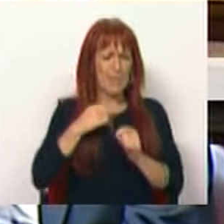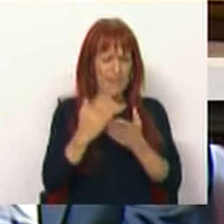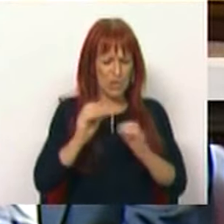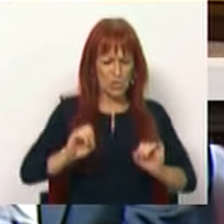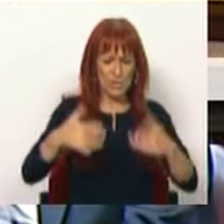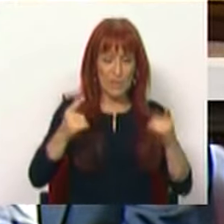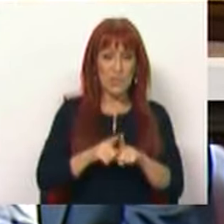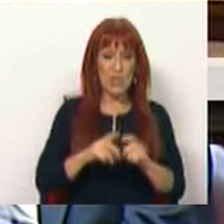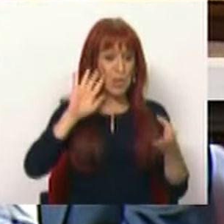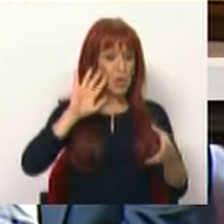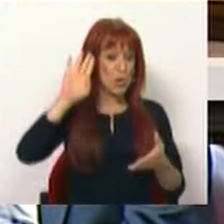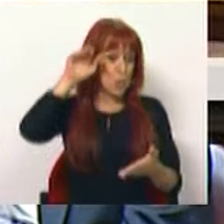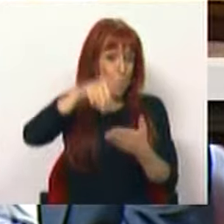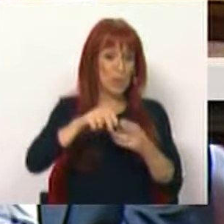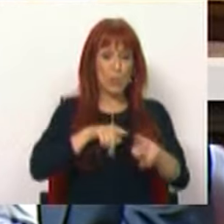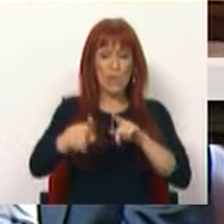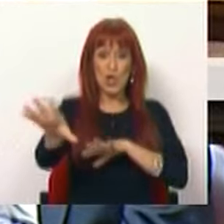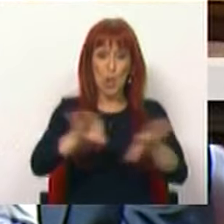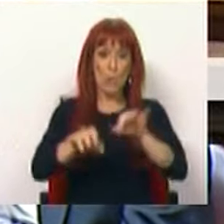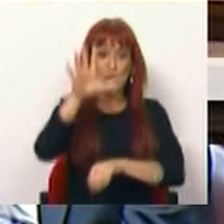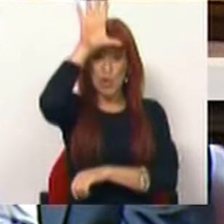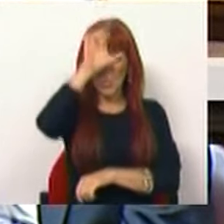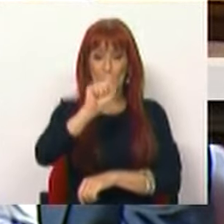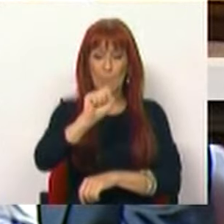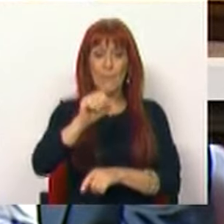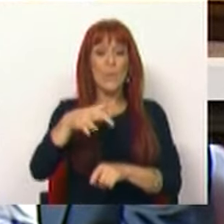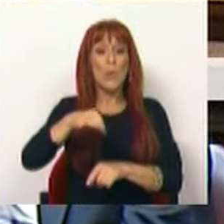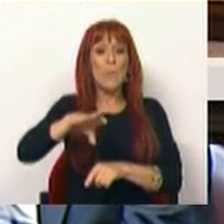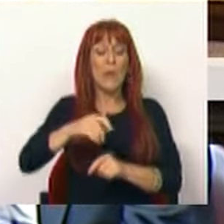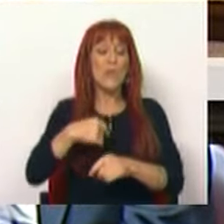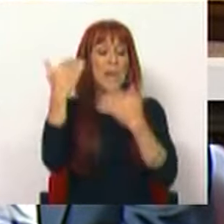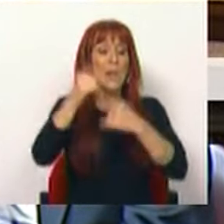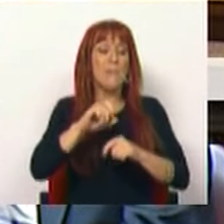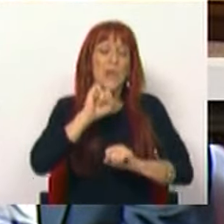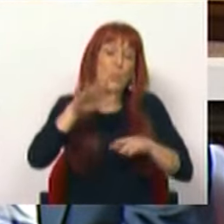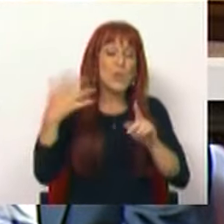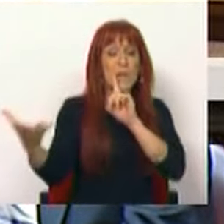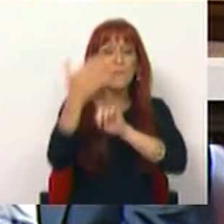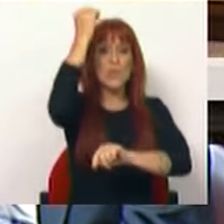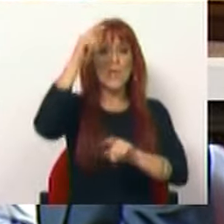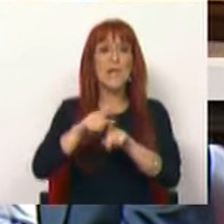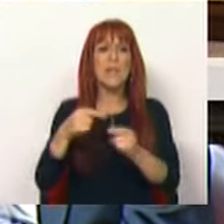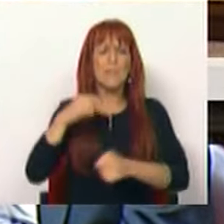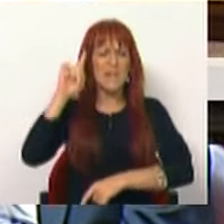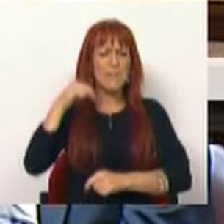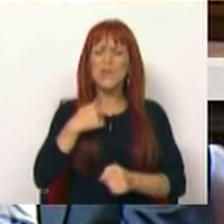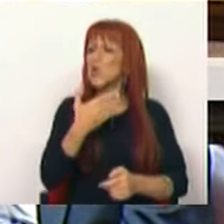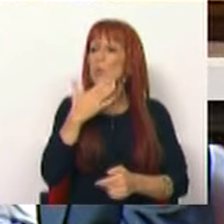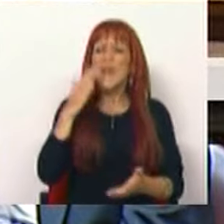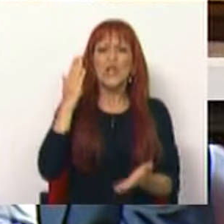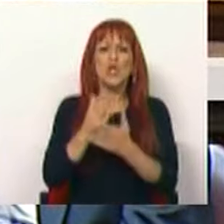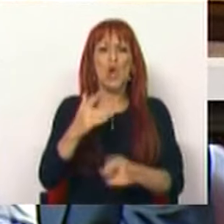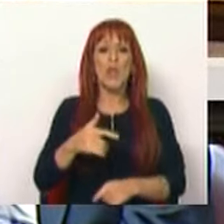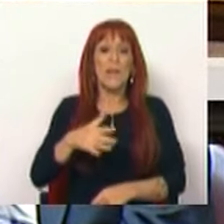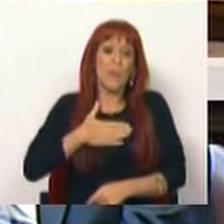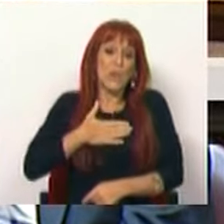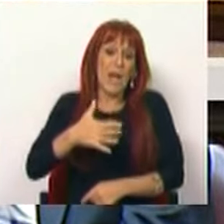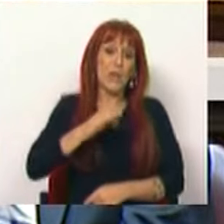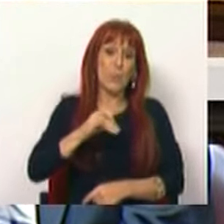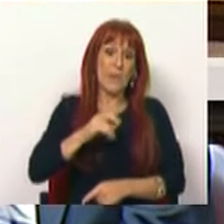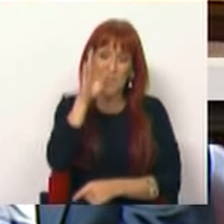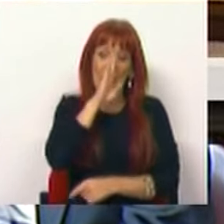início desta solução política que as opções do PS limitam aquilo que é possível alcançar e também sabemos que não depende apenas da vontade do PCP